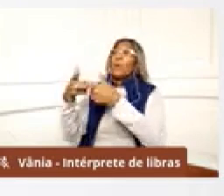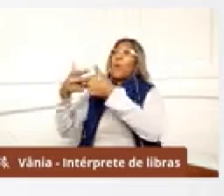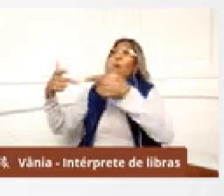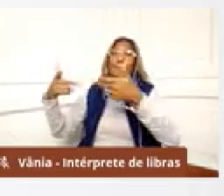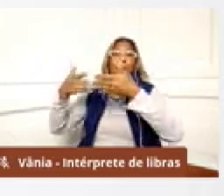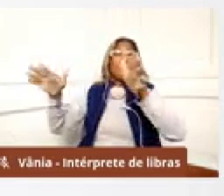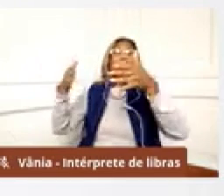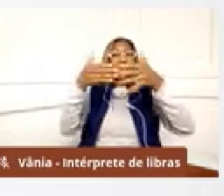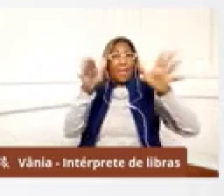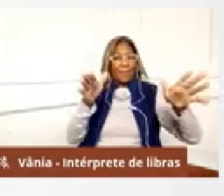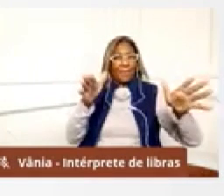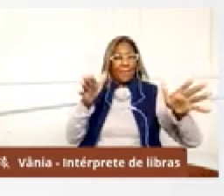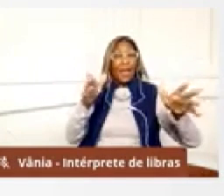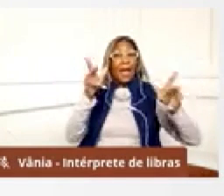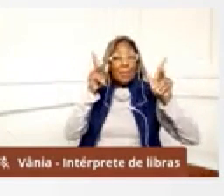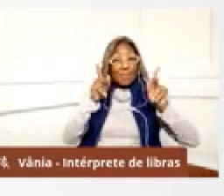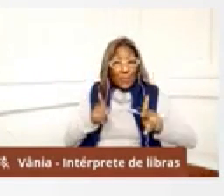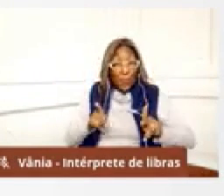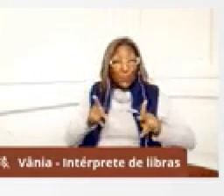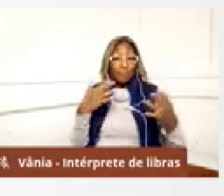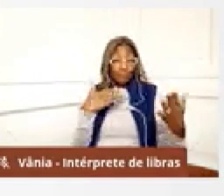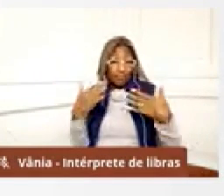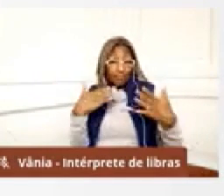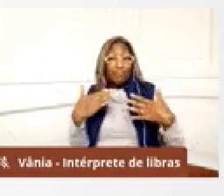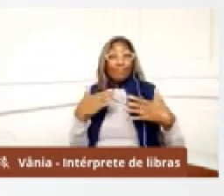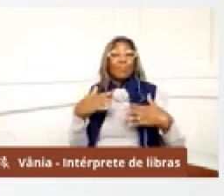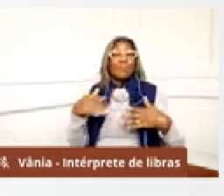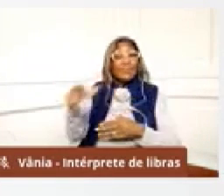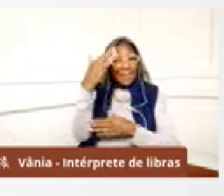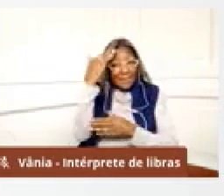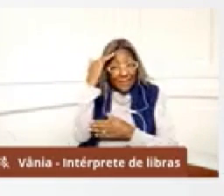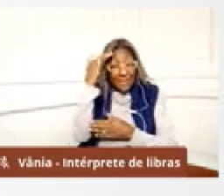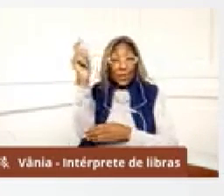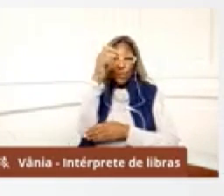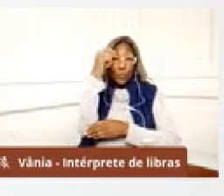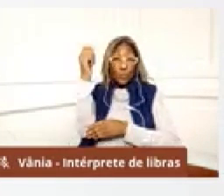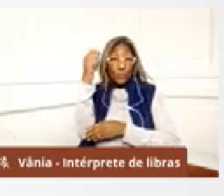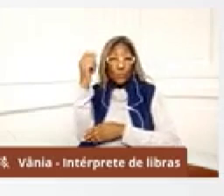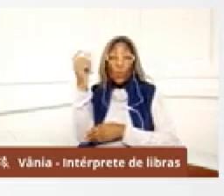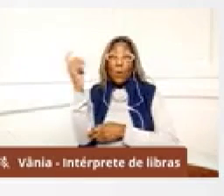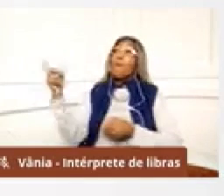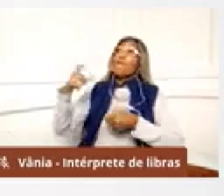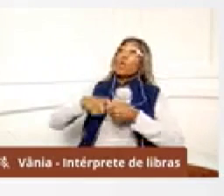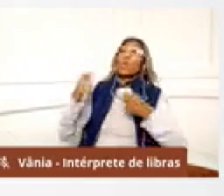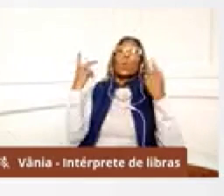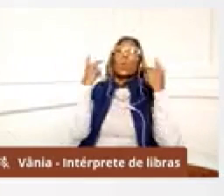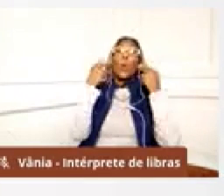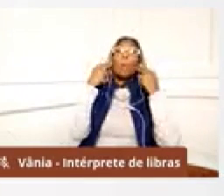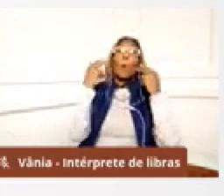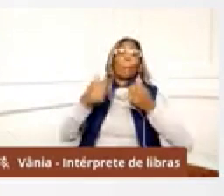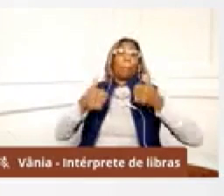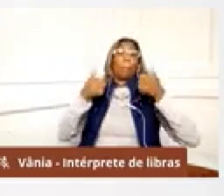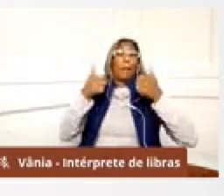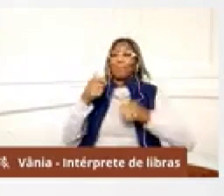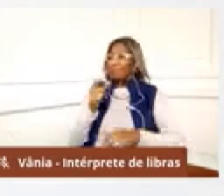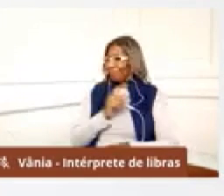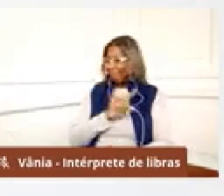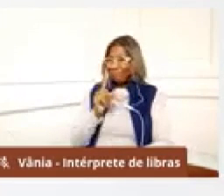que as pessoas compreendam que o Rio Grande do Sul não voltou à normalidade, não